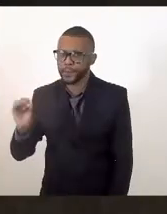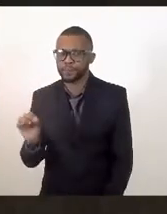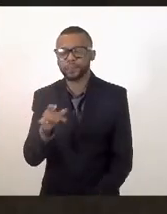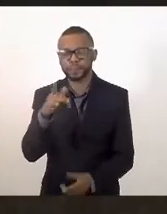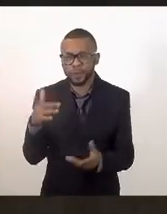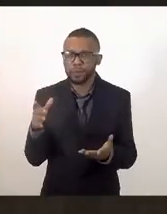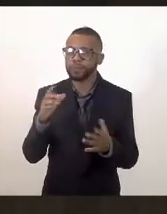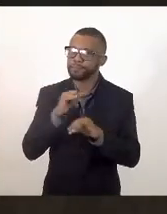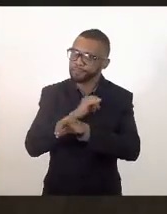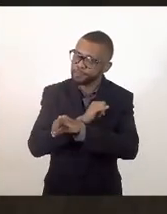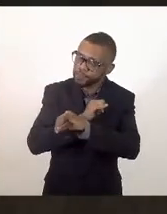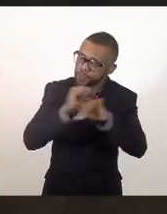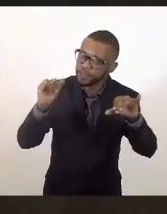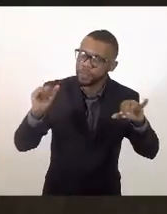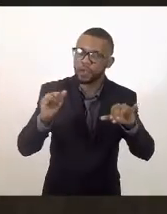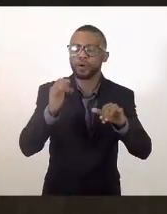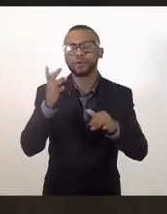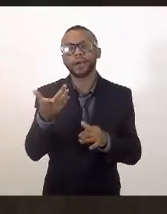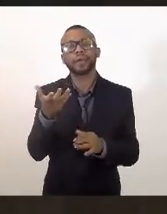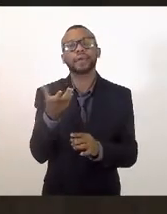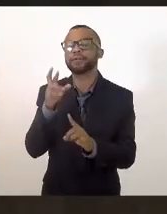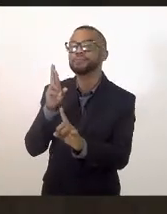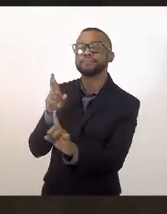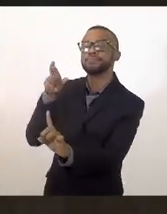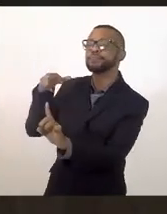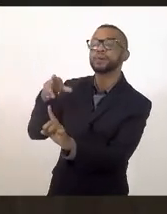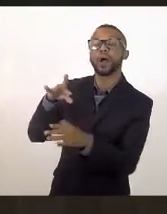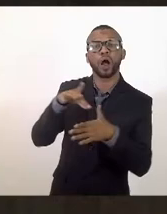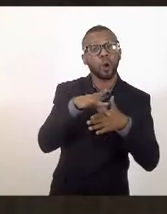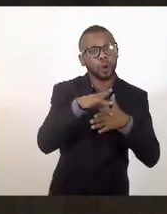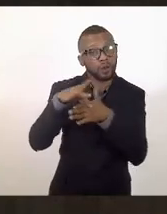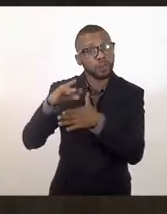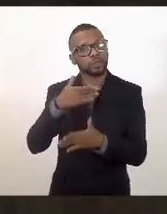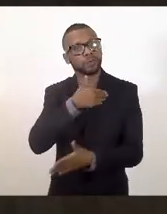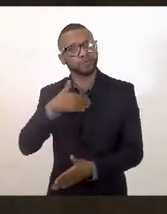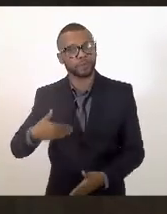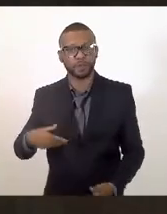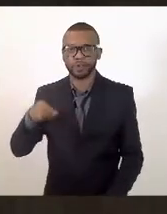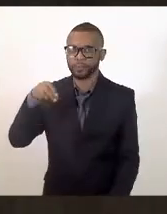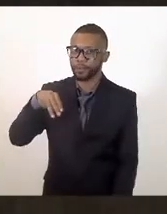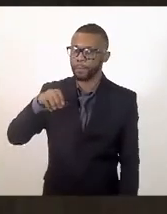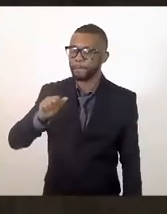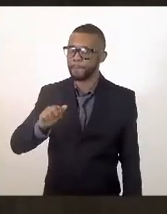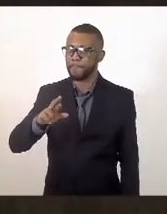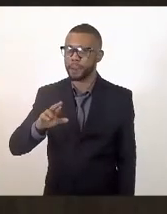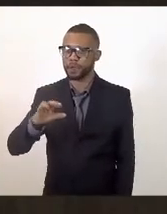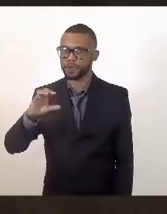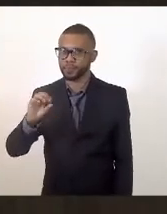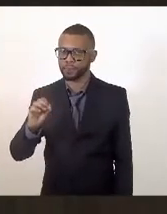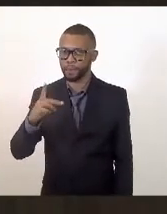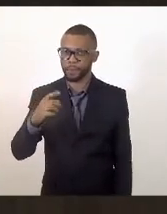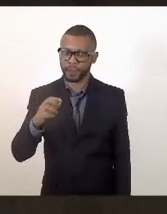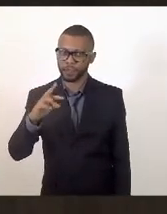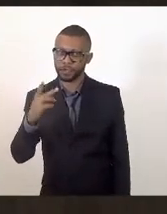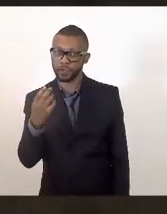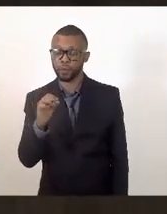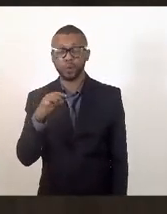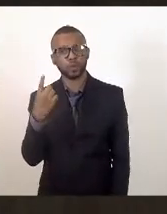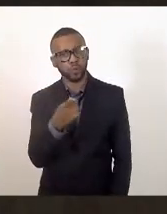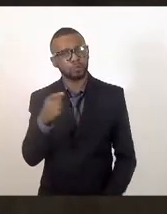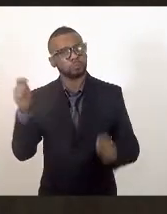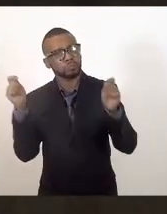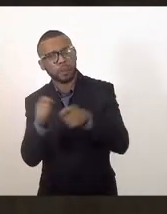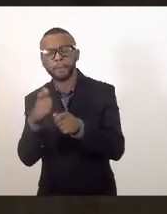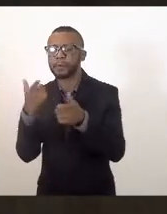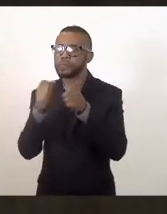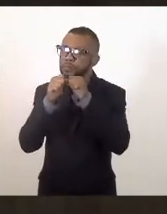Registrando isso, eu já faço menção ao líder do governo, Márcio Pacheco, para que a gente possa ampliar e espalhar essa Casa de Direito da